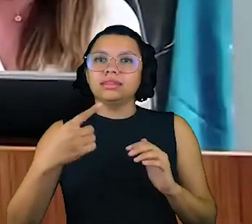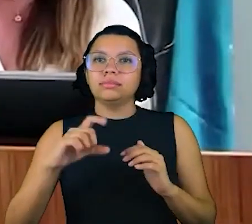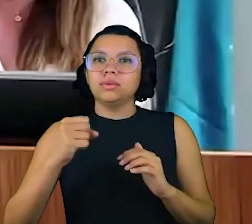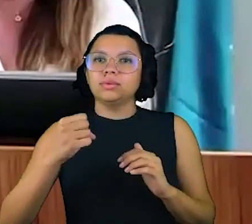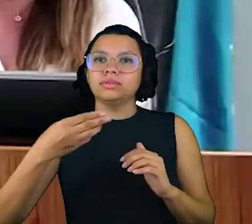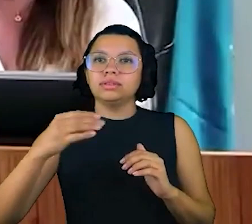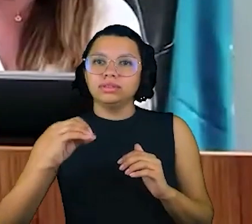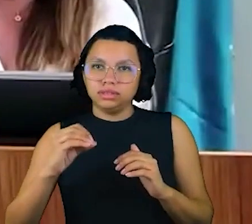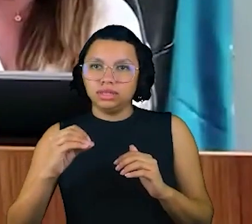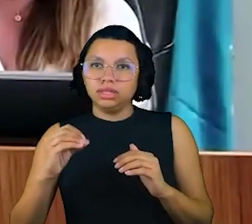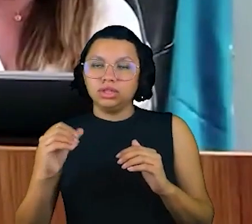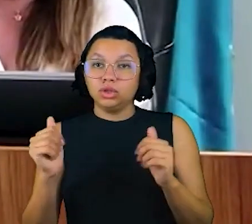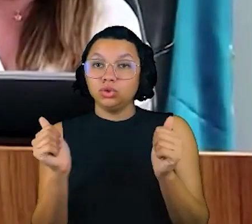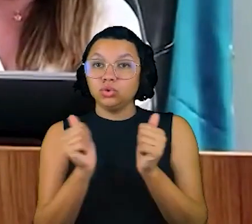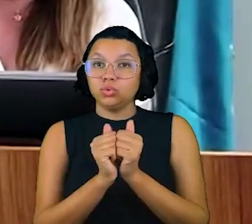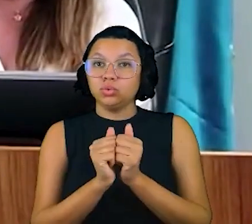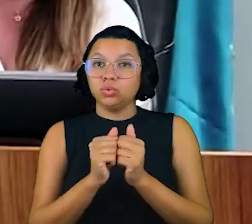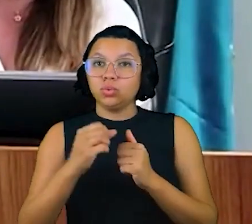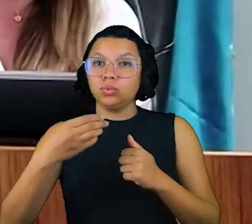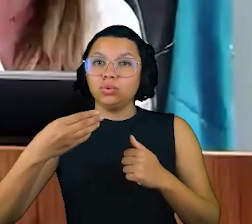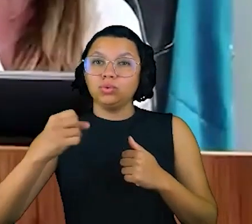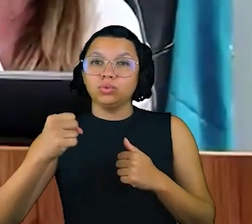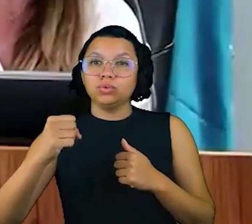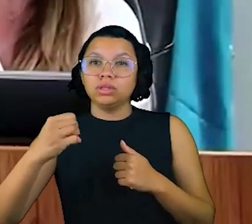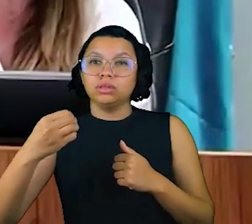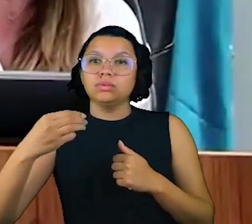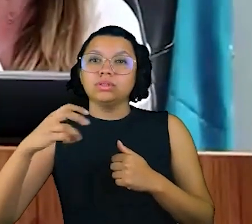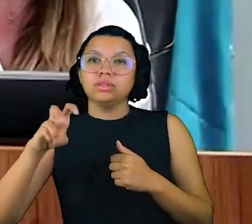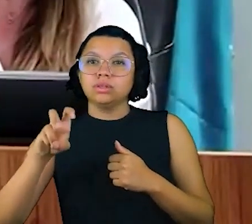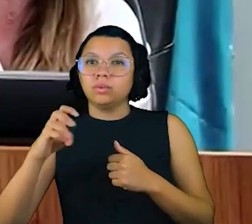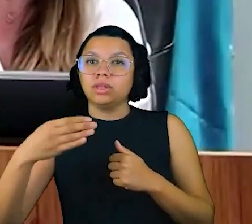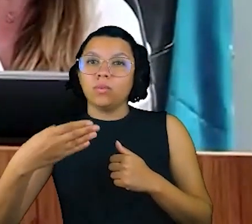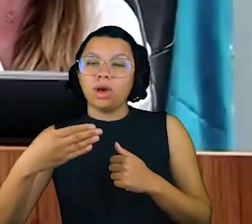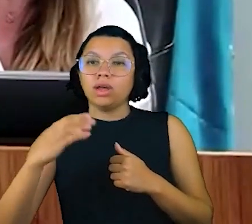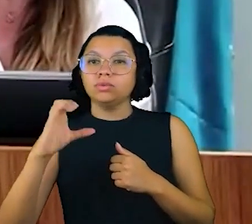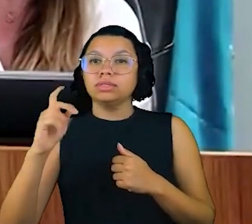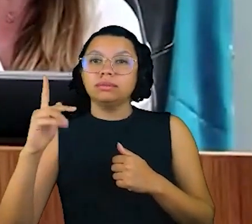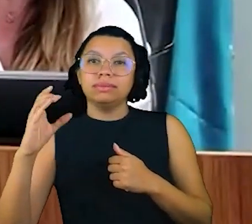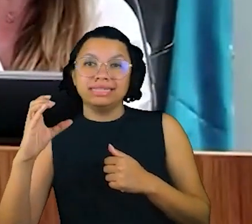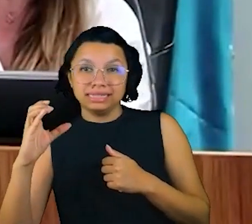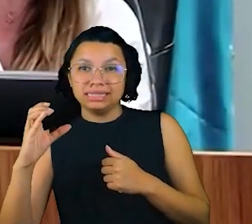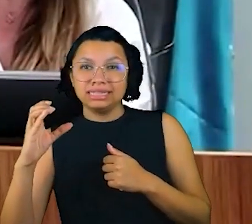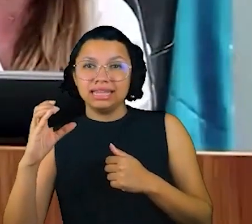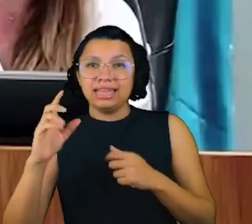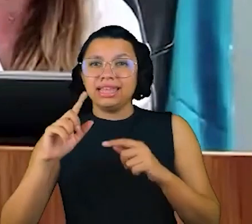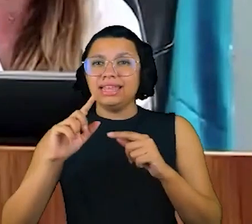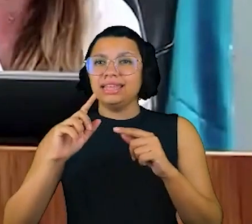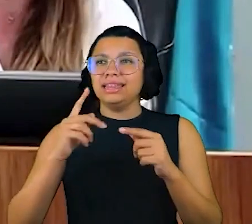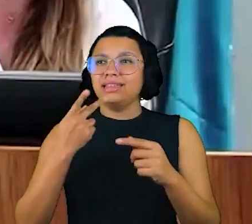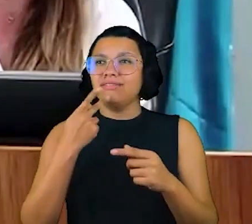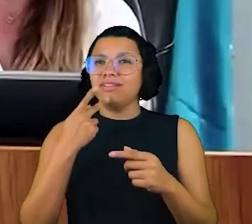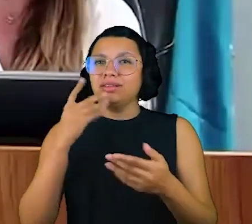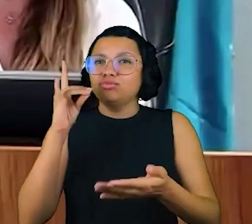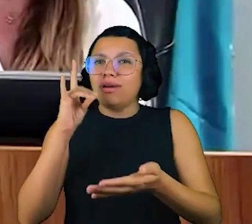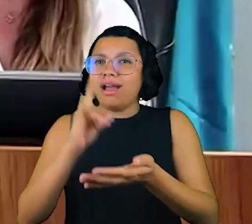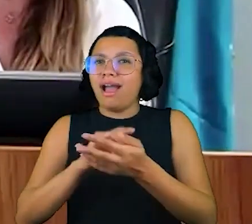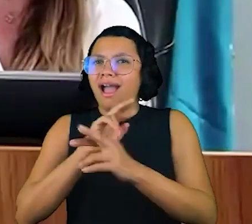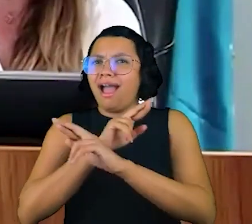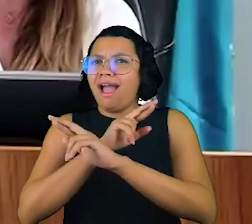da Lei 6.830, combinada com 854 do Código de Processo Civil, que está lidando com uma